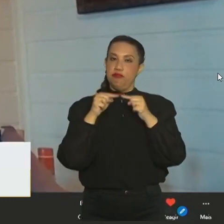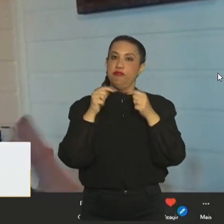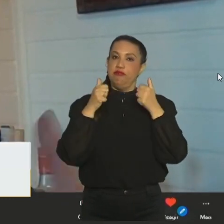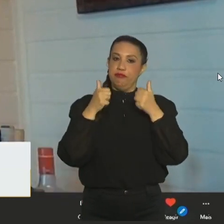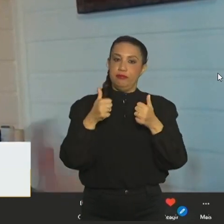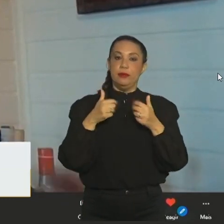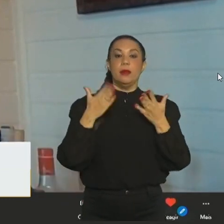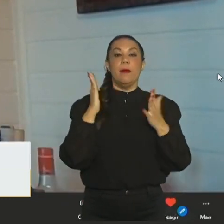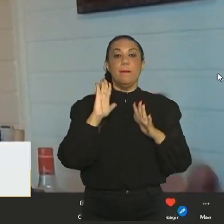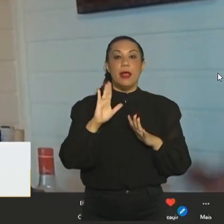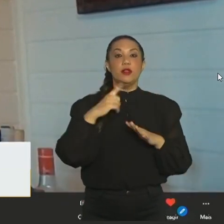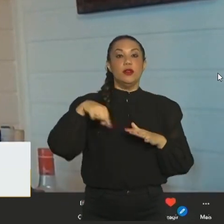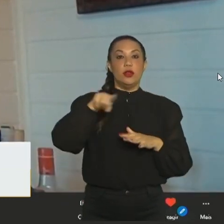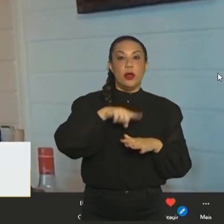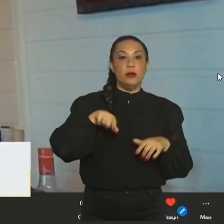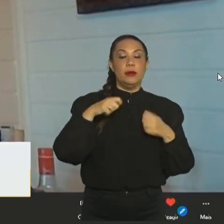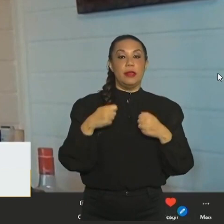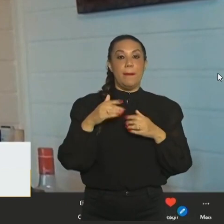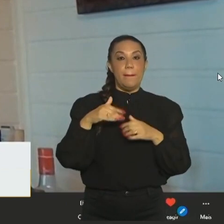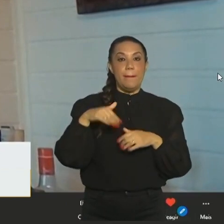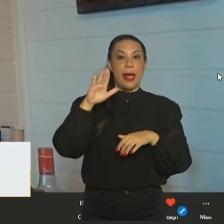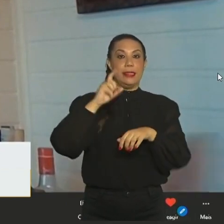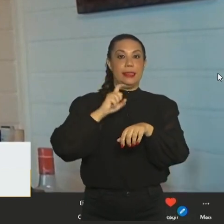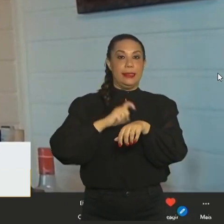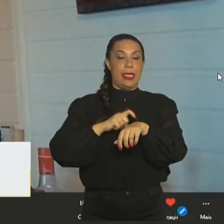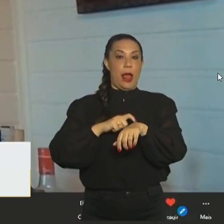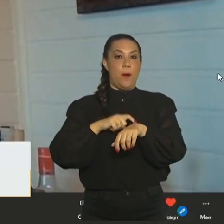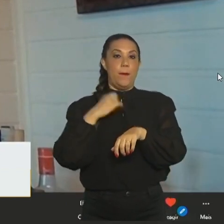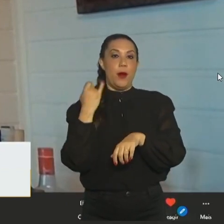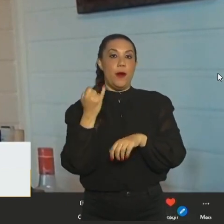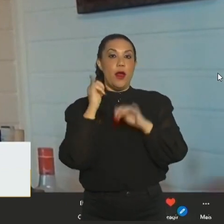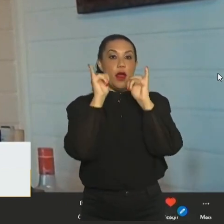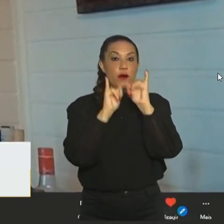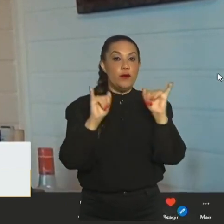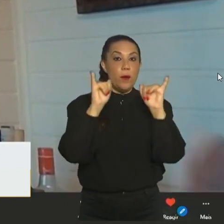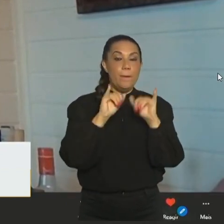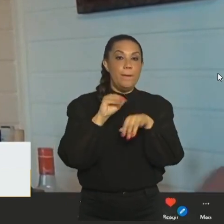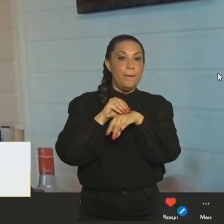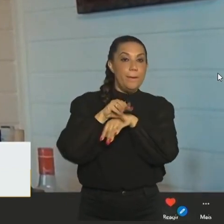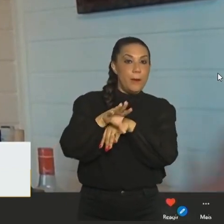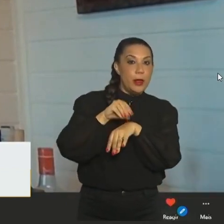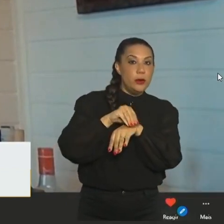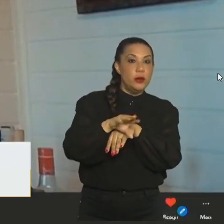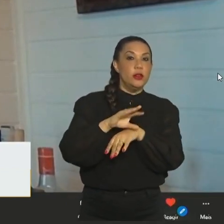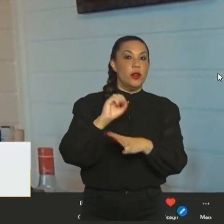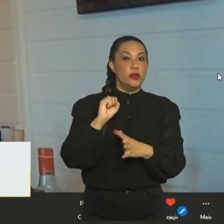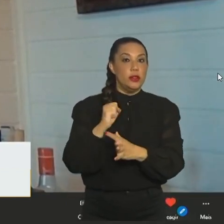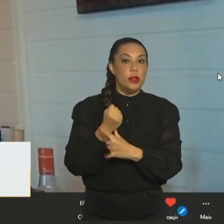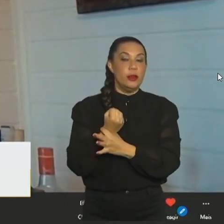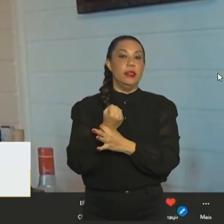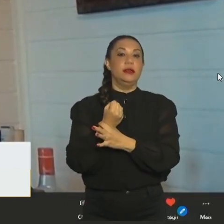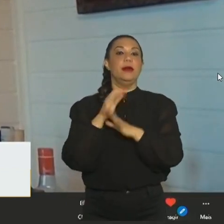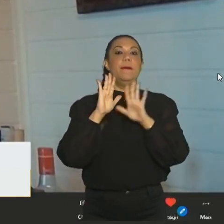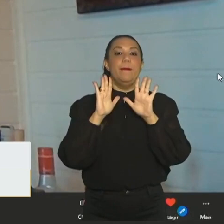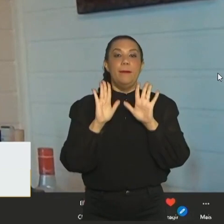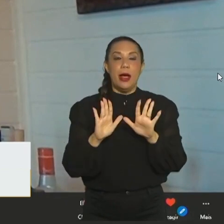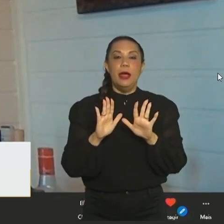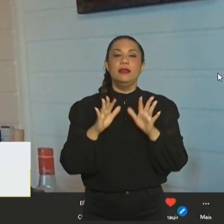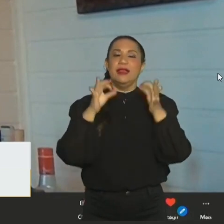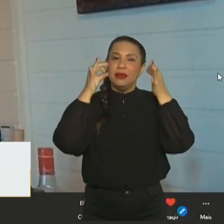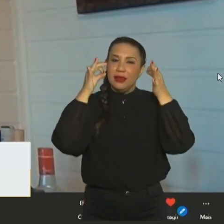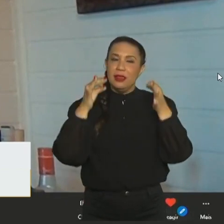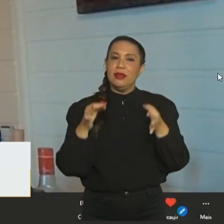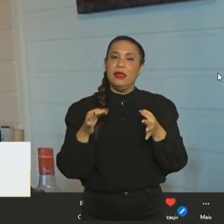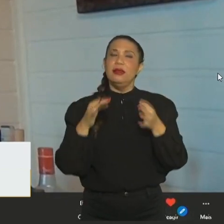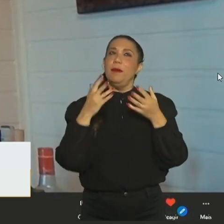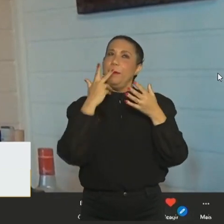Ainda precisaríamos de mais tempo para informações sobre segurança, mas tudo